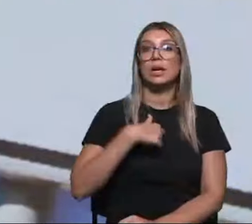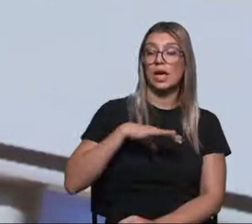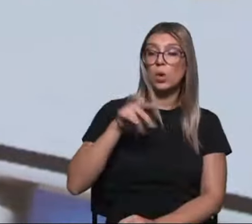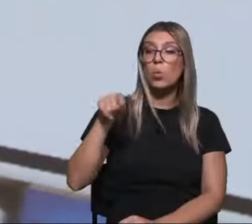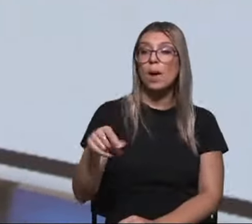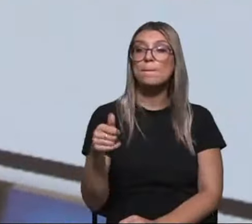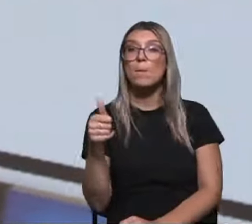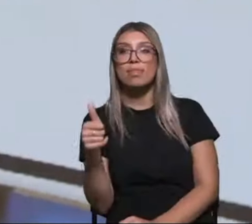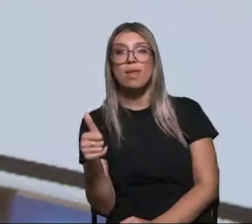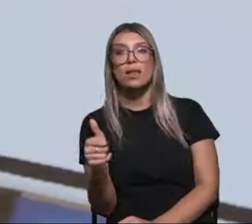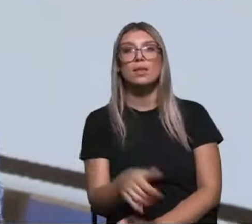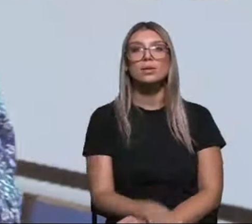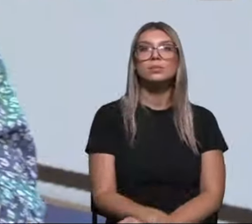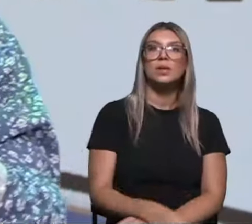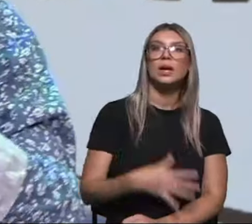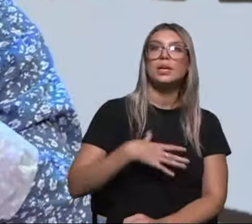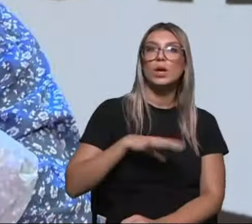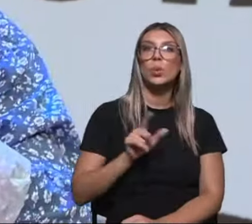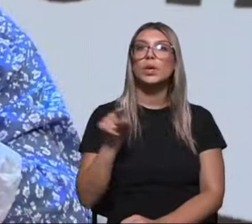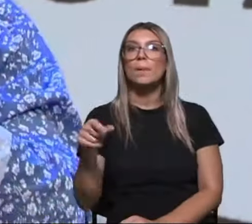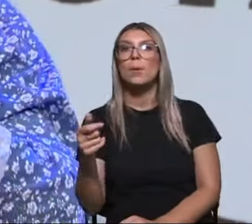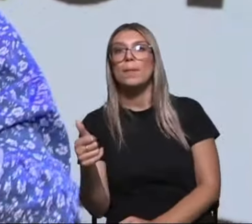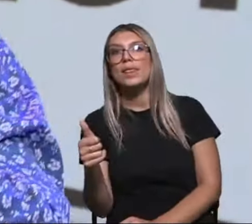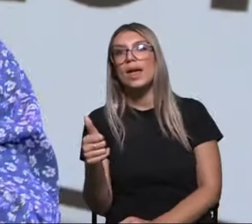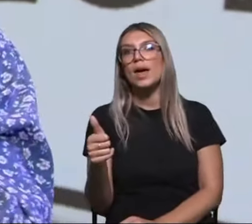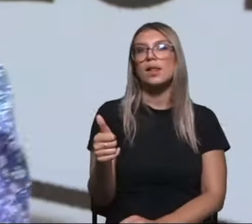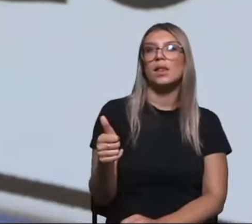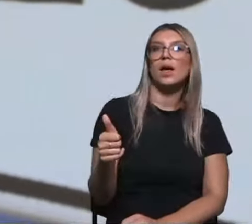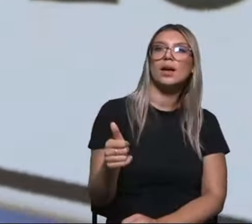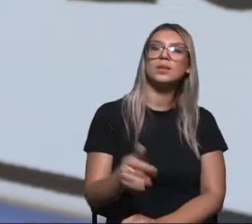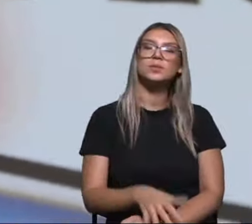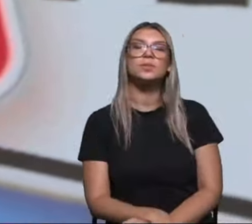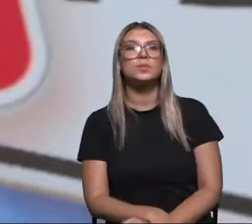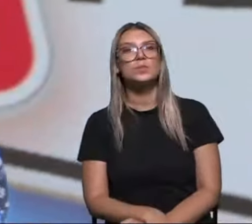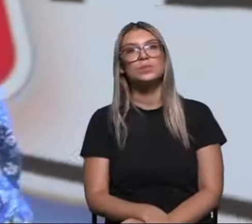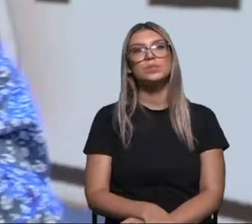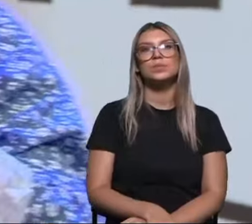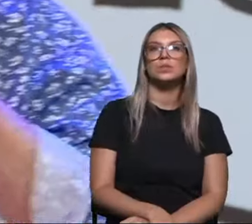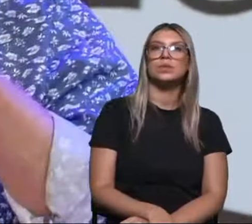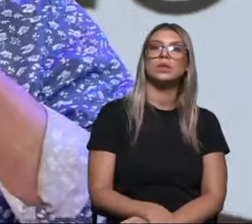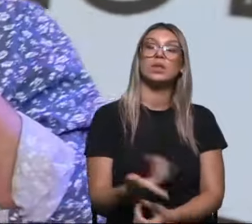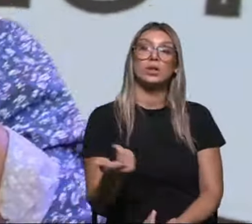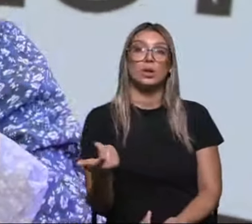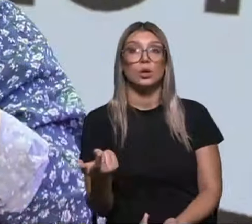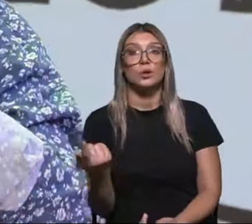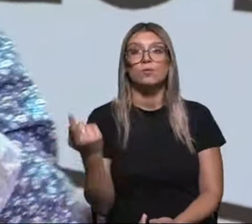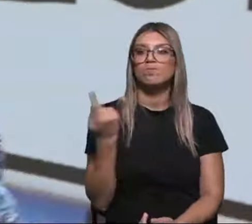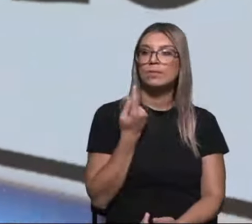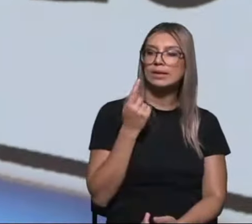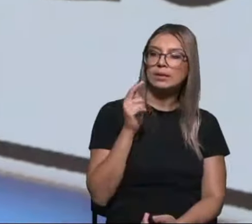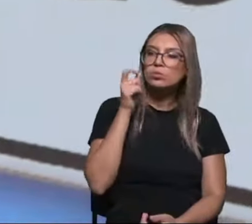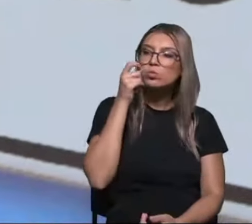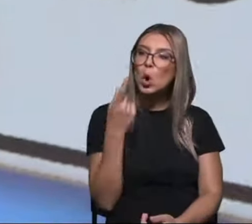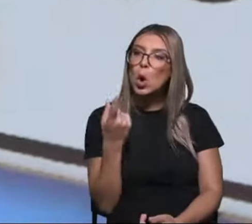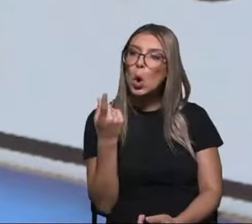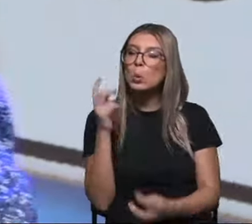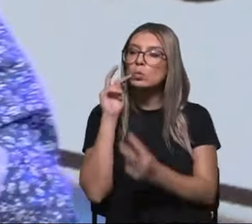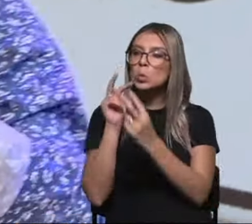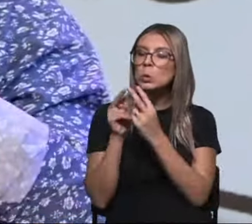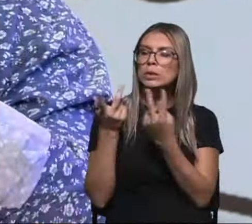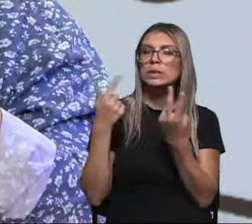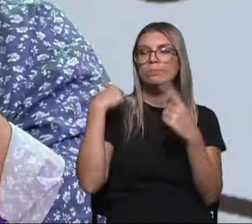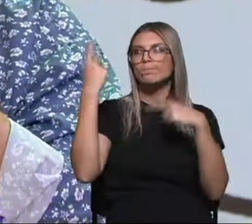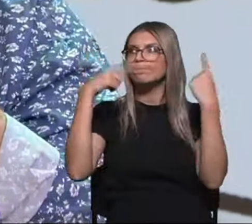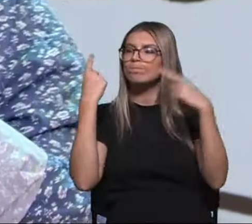Quero ir à boba dela, quero ir à boba dela. Eu vou ter que encontrar, já começa a delirar. Quero